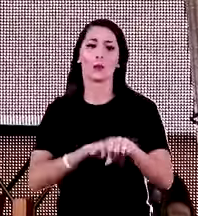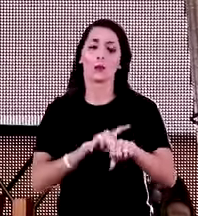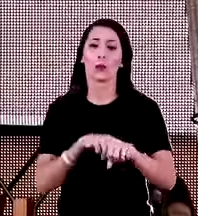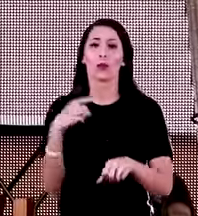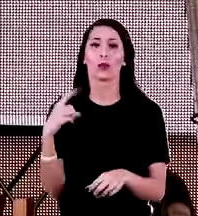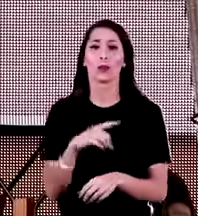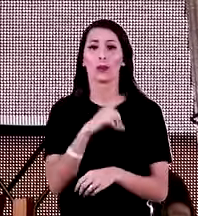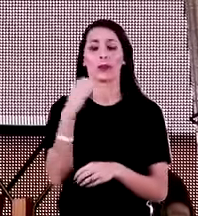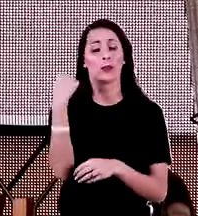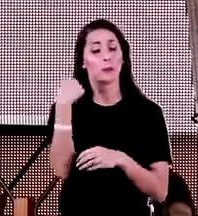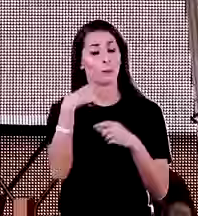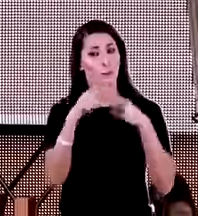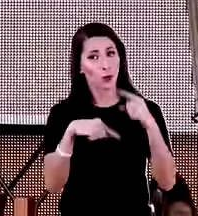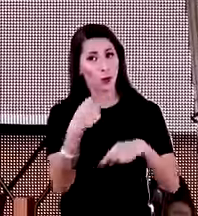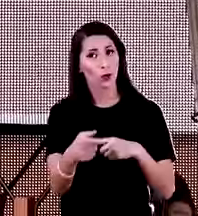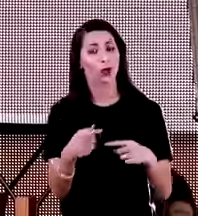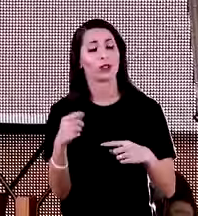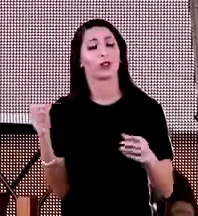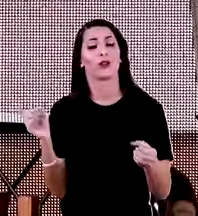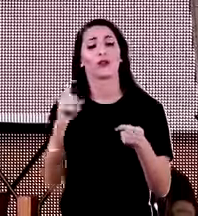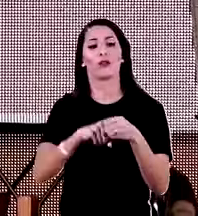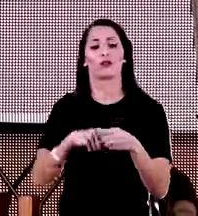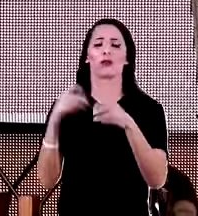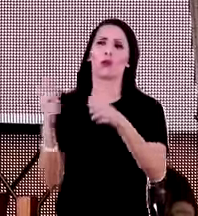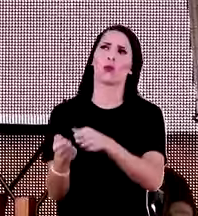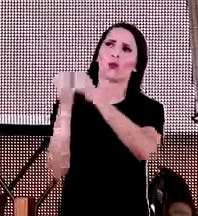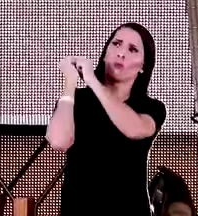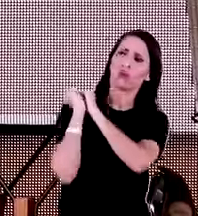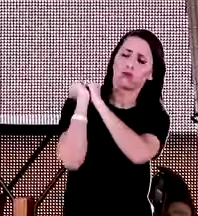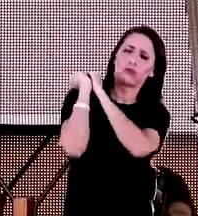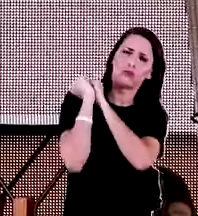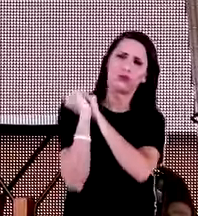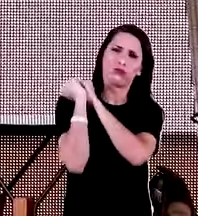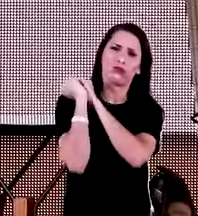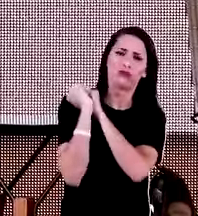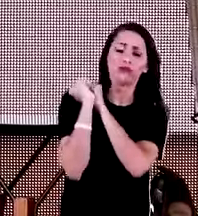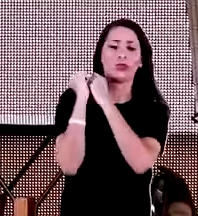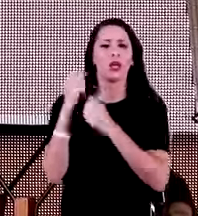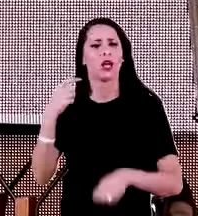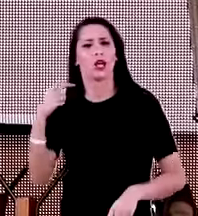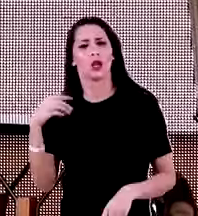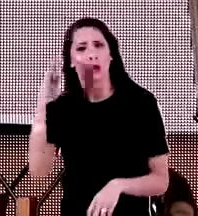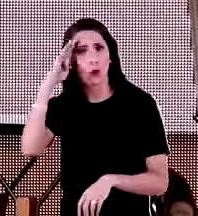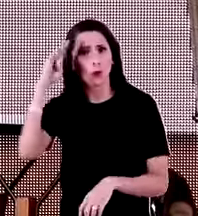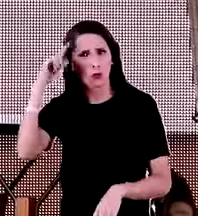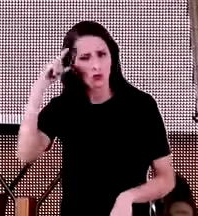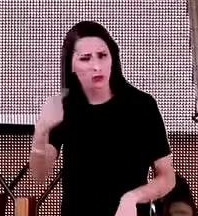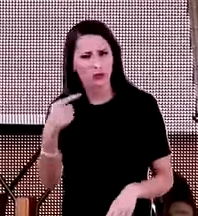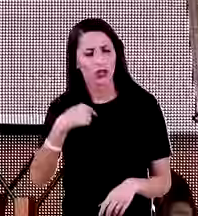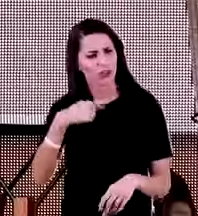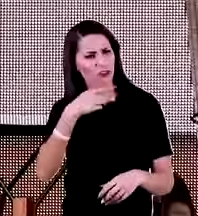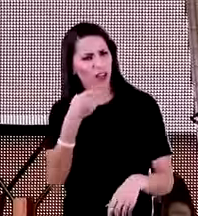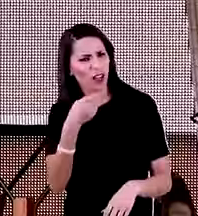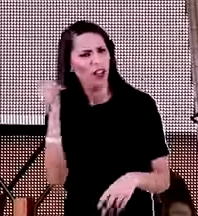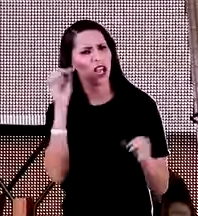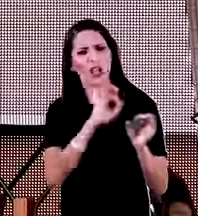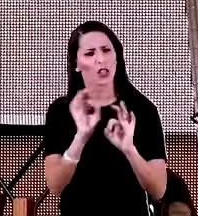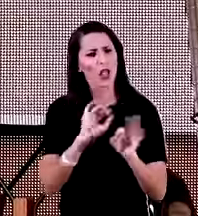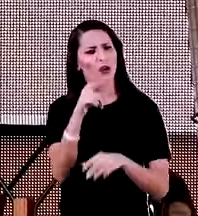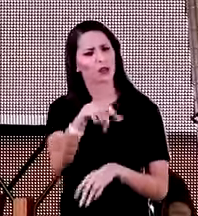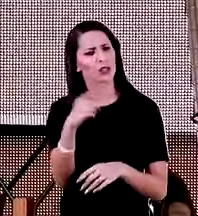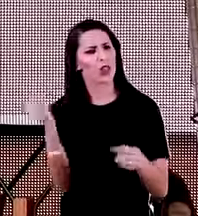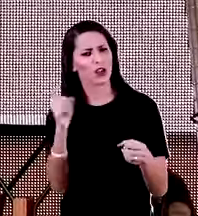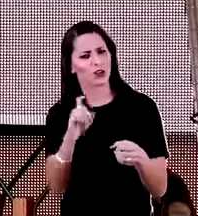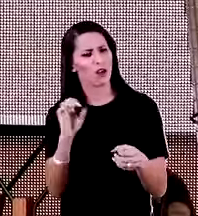arrastando o cadáver nas costas. E o comandante, irritado, eu disse que não era para você ter ido. Tá vendo? De que adiantou?